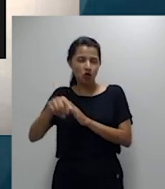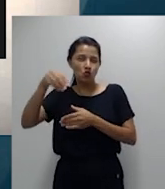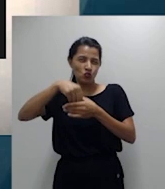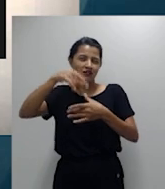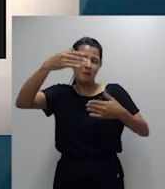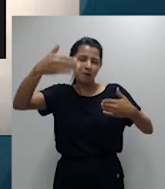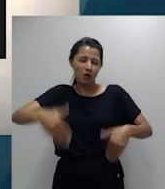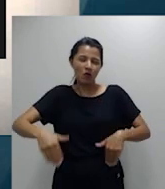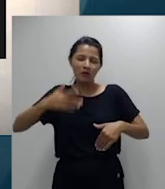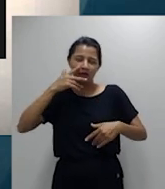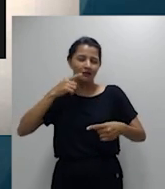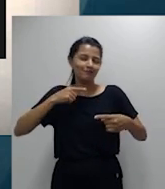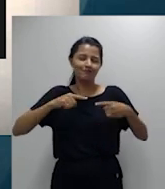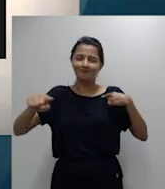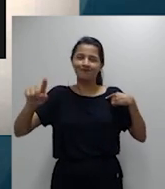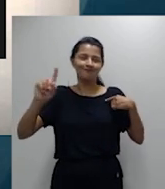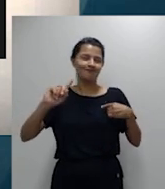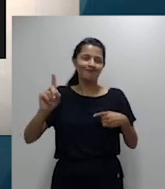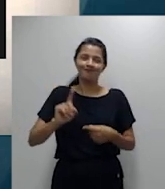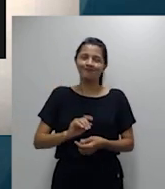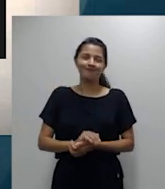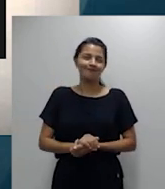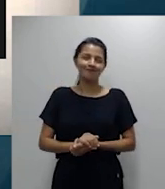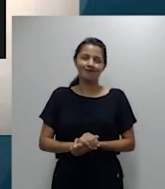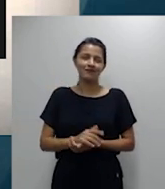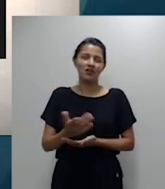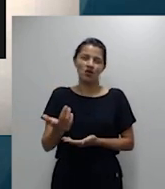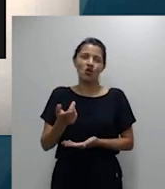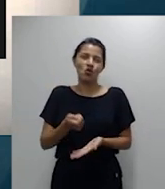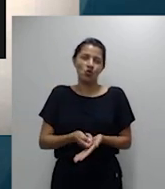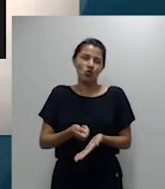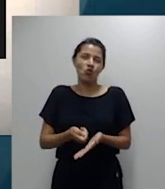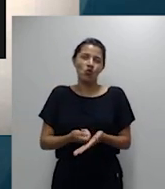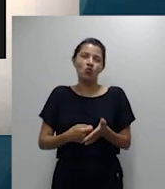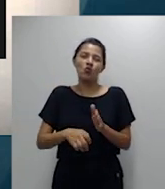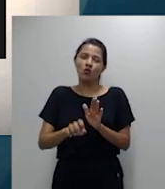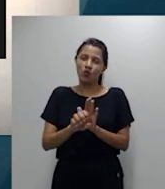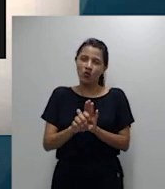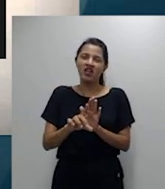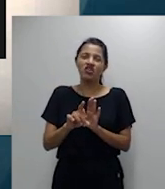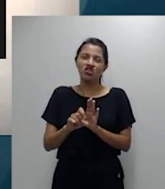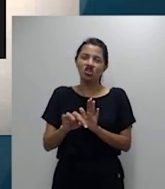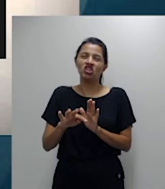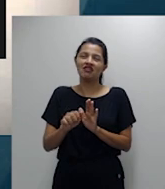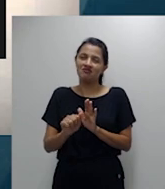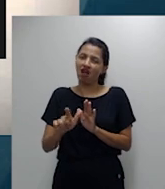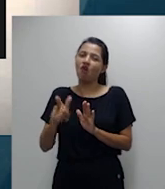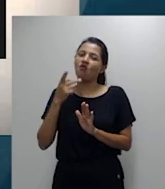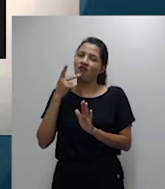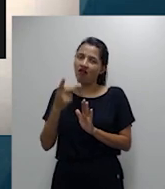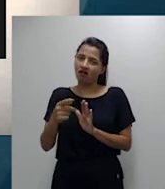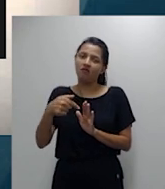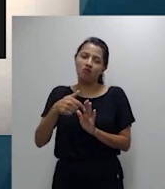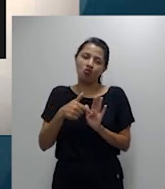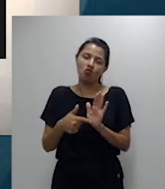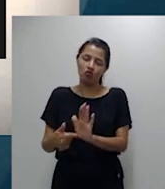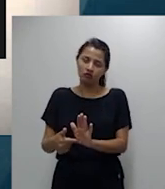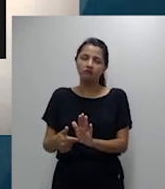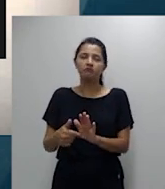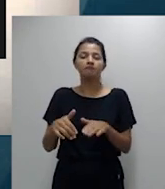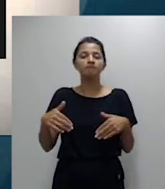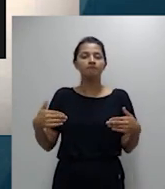incompatível com as exigências editalícias E aí em